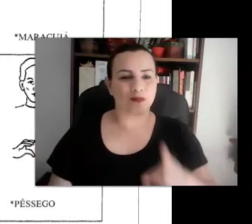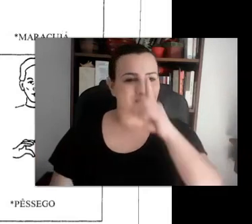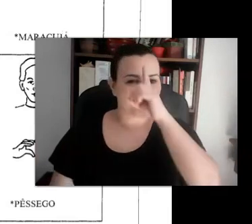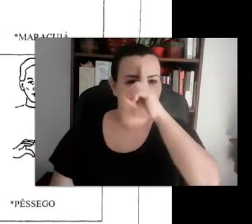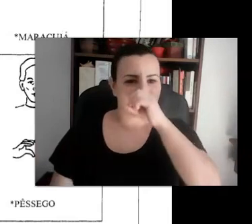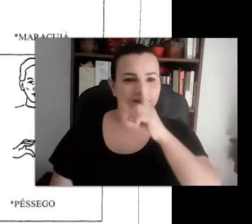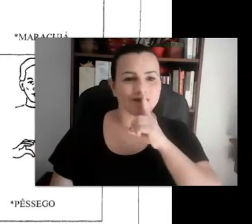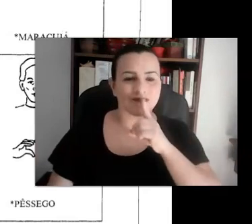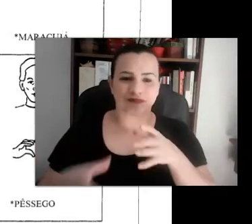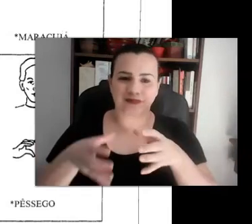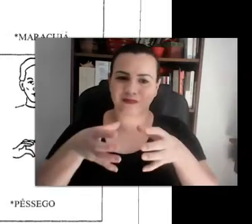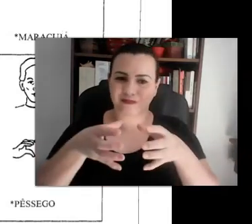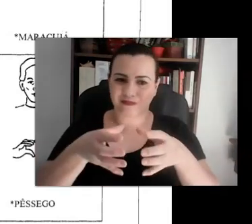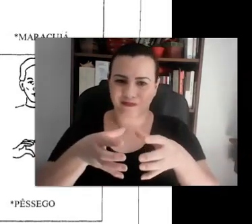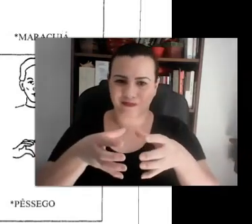melão,